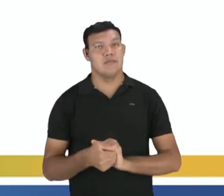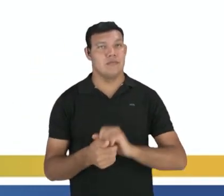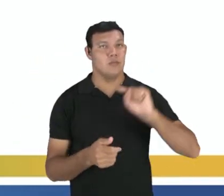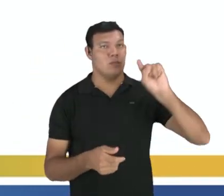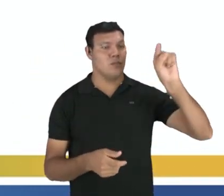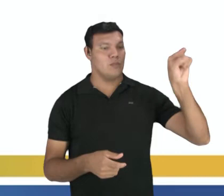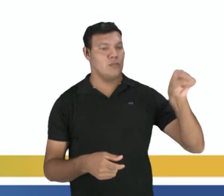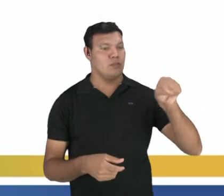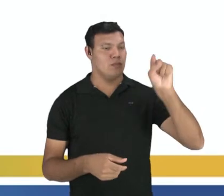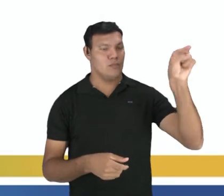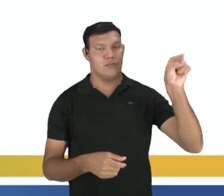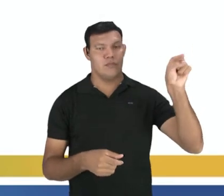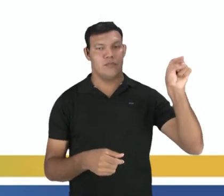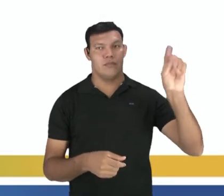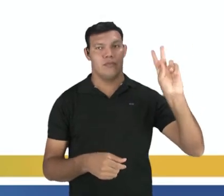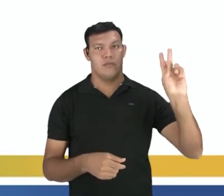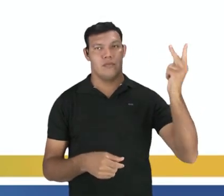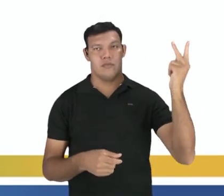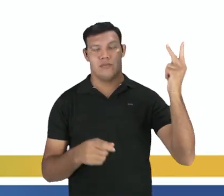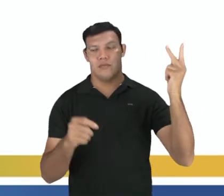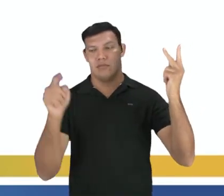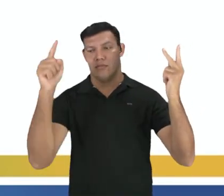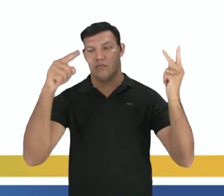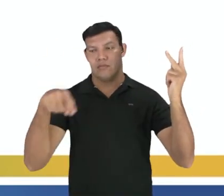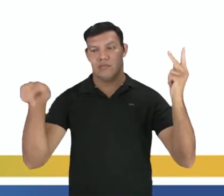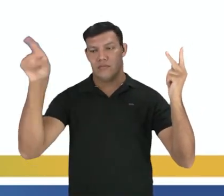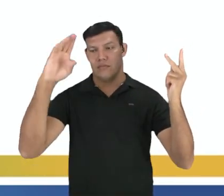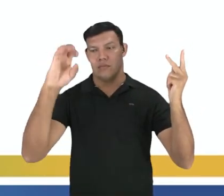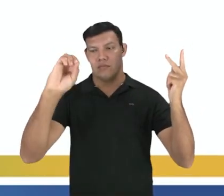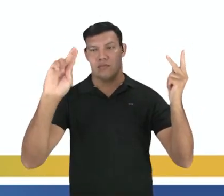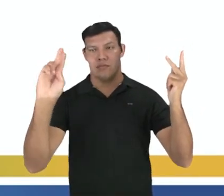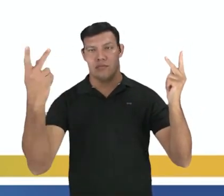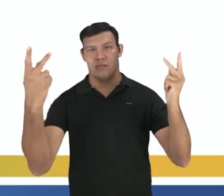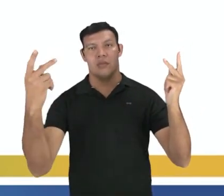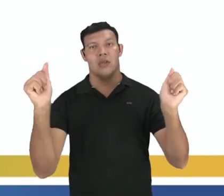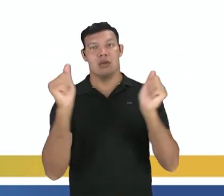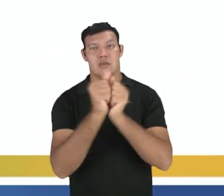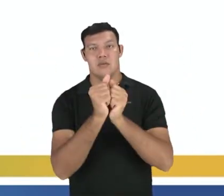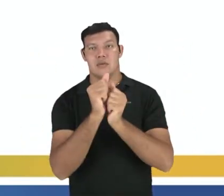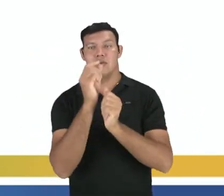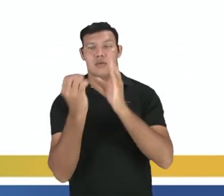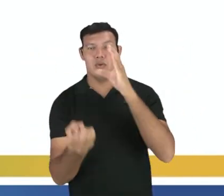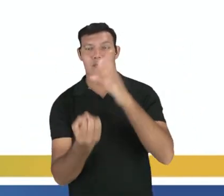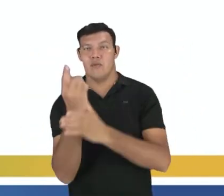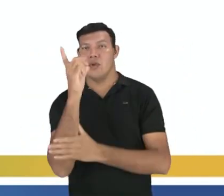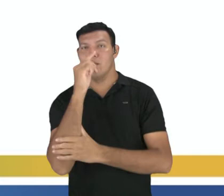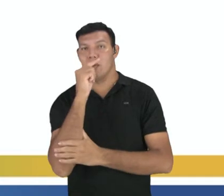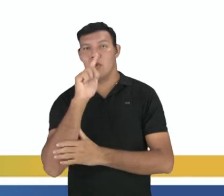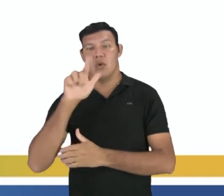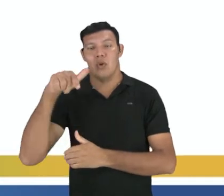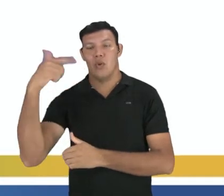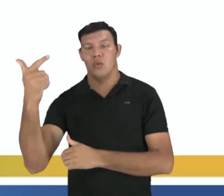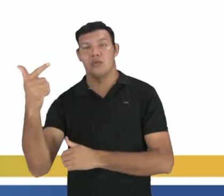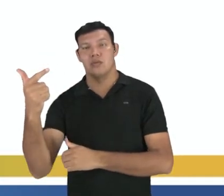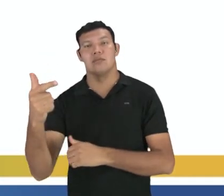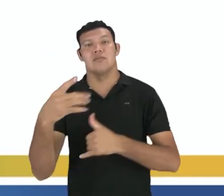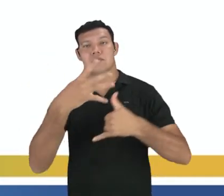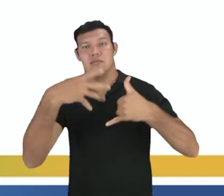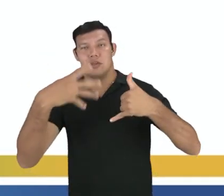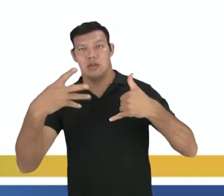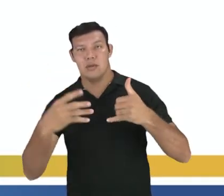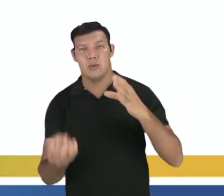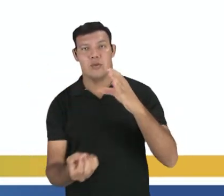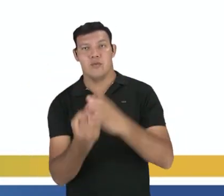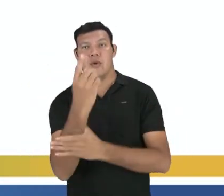água, que é o hidrogênio e o oxigênio, e os elementos químicos restantes é o que vai formar o sal. Então, a gente tem